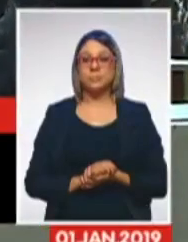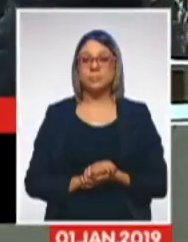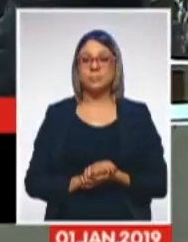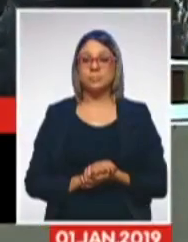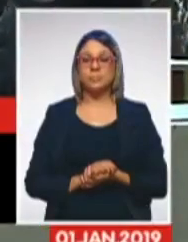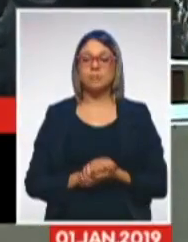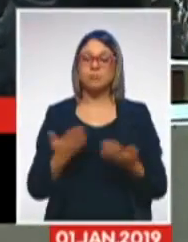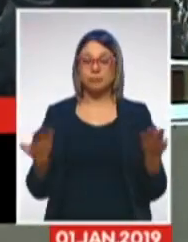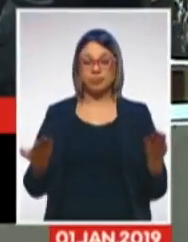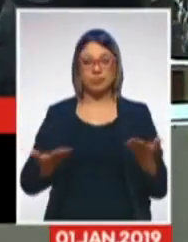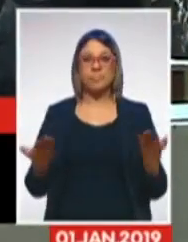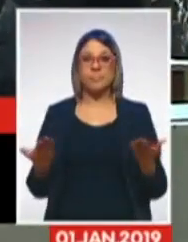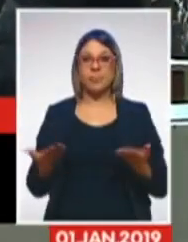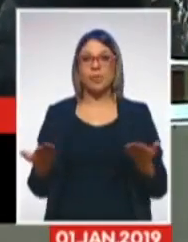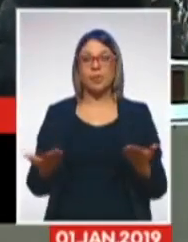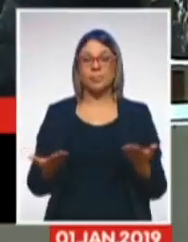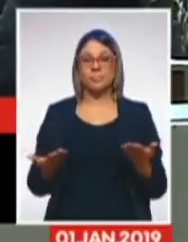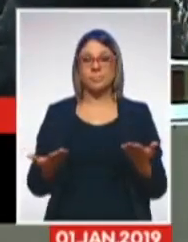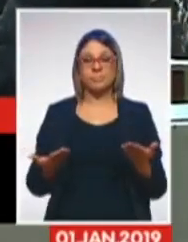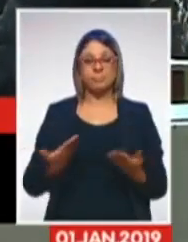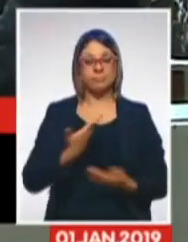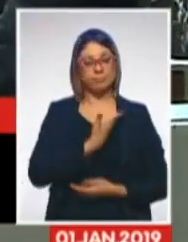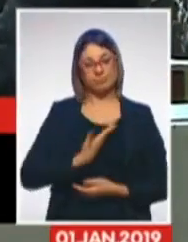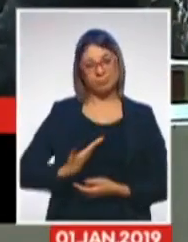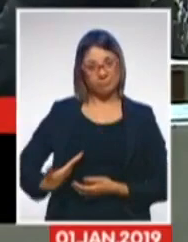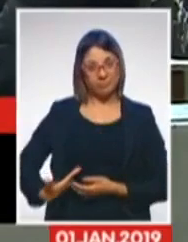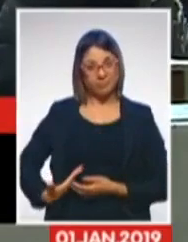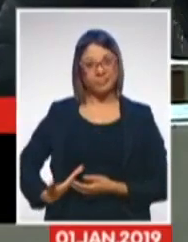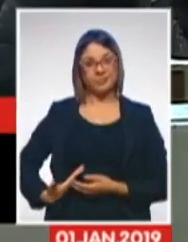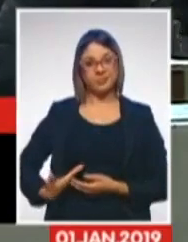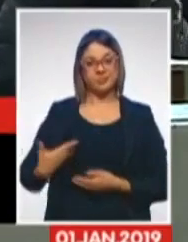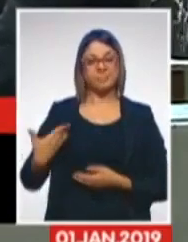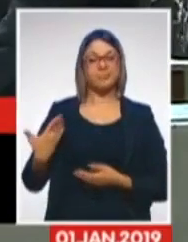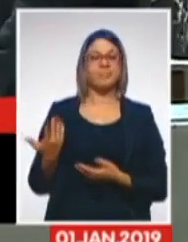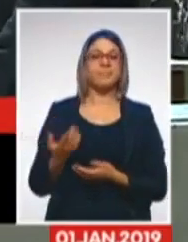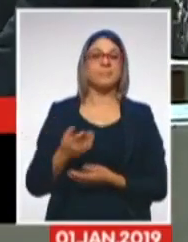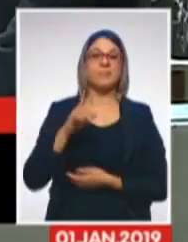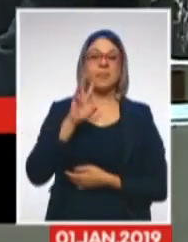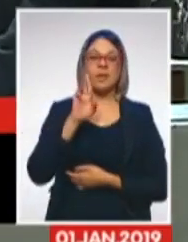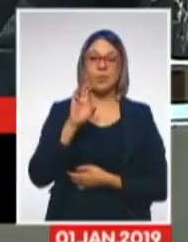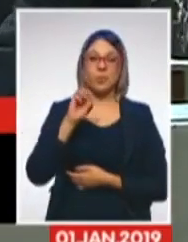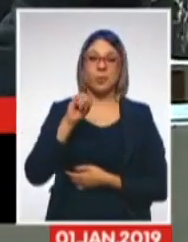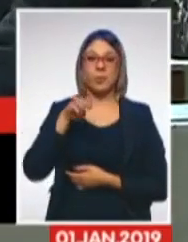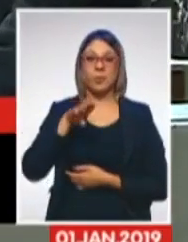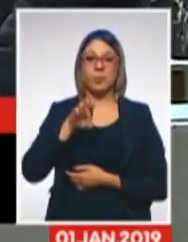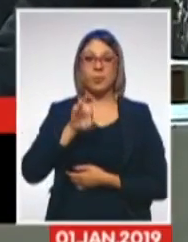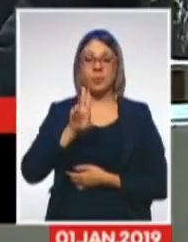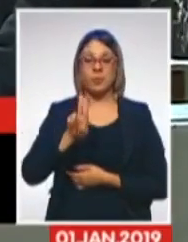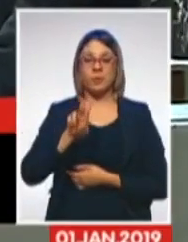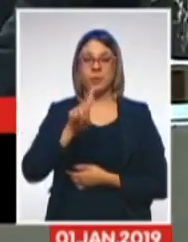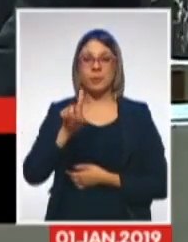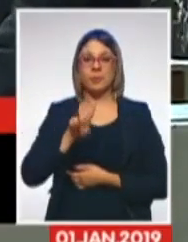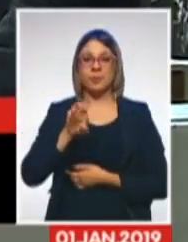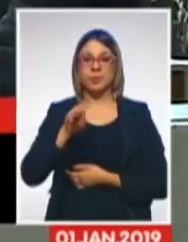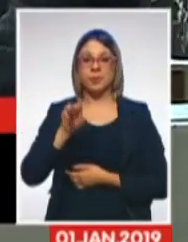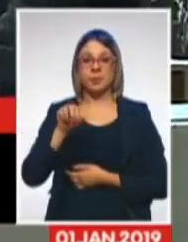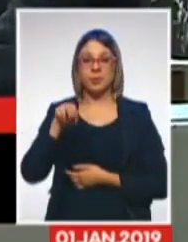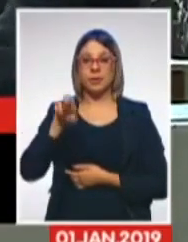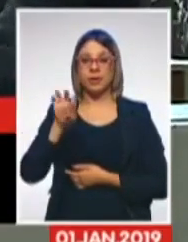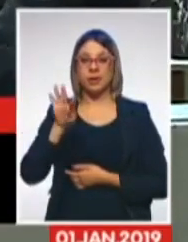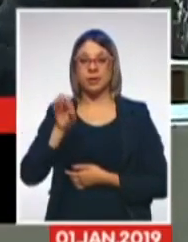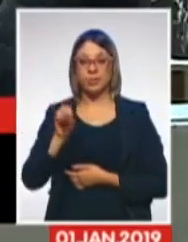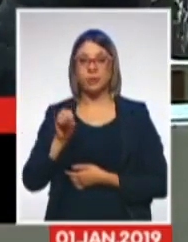Neste momento, o governador eleito, senhor Romeu Zema Neto, prestará o compromisso